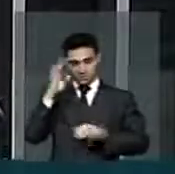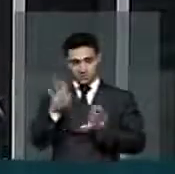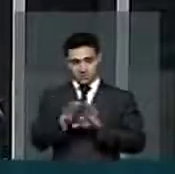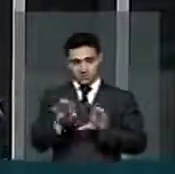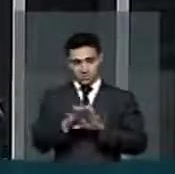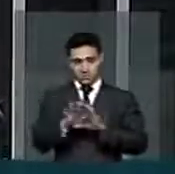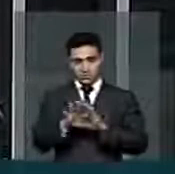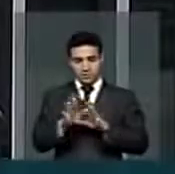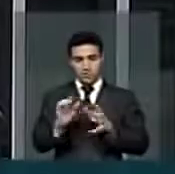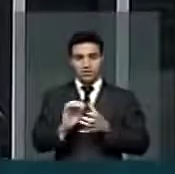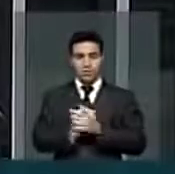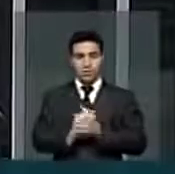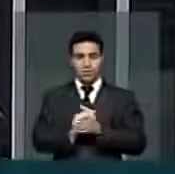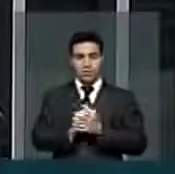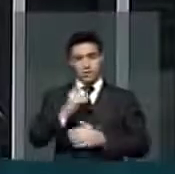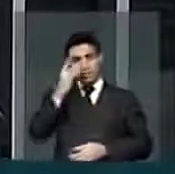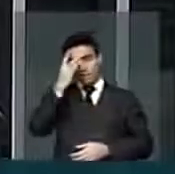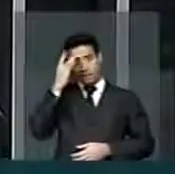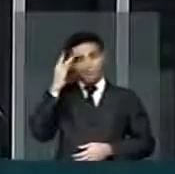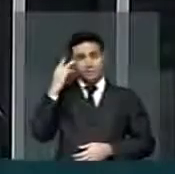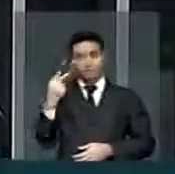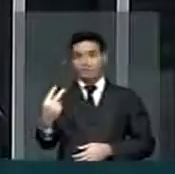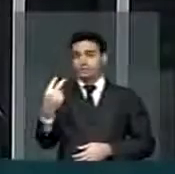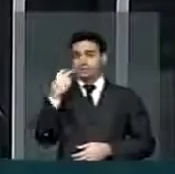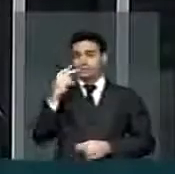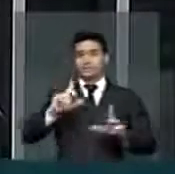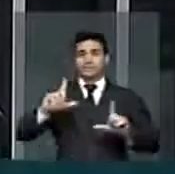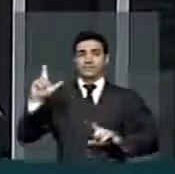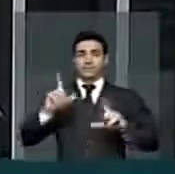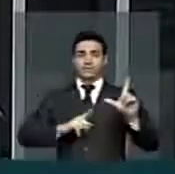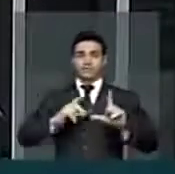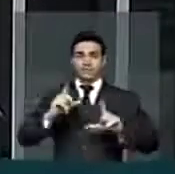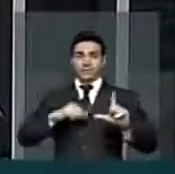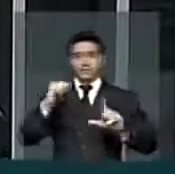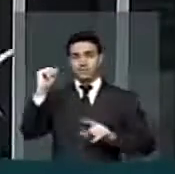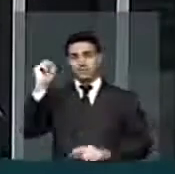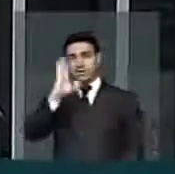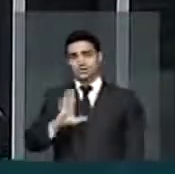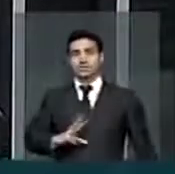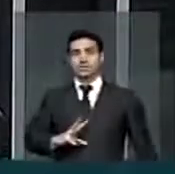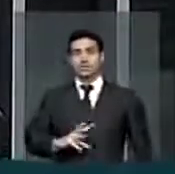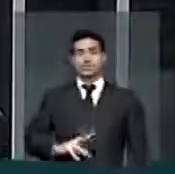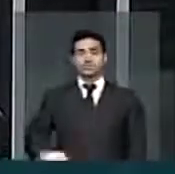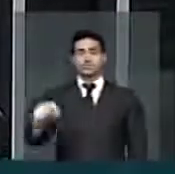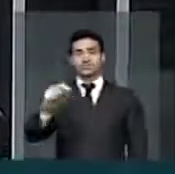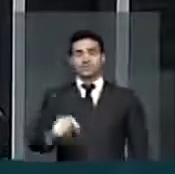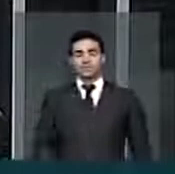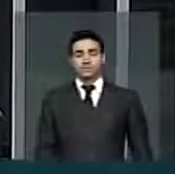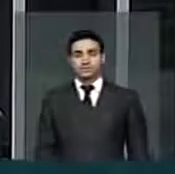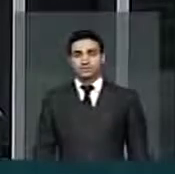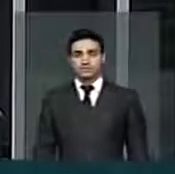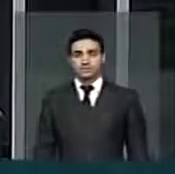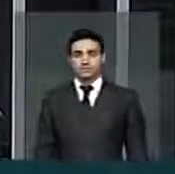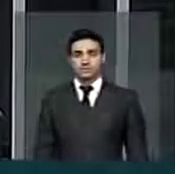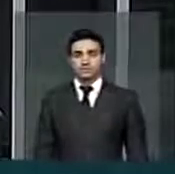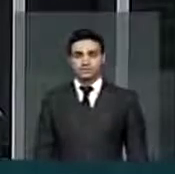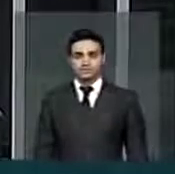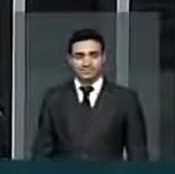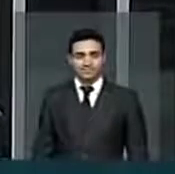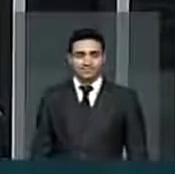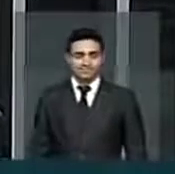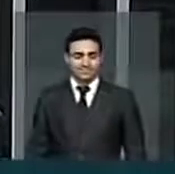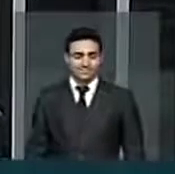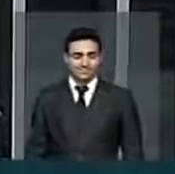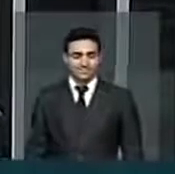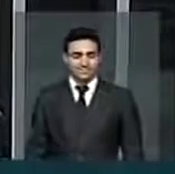os prezados telespectadores do Brasil inteiro. O deputado Paz Landim queria falar antes do que eu, e eu pedi